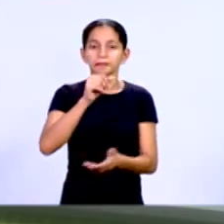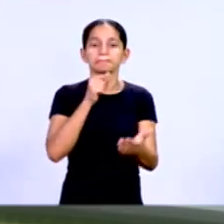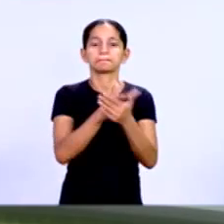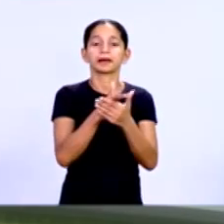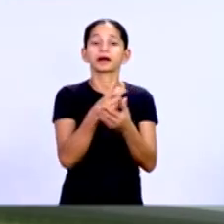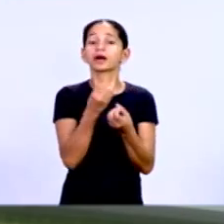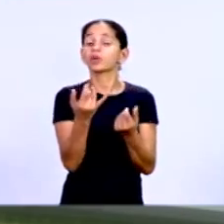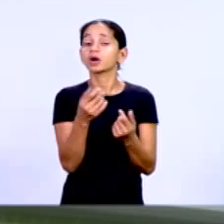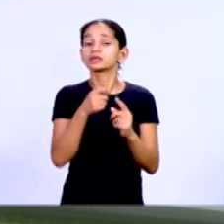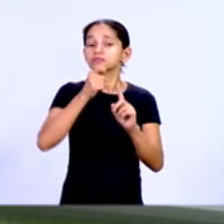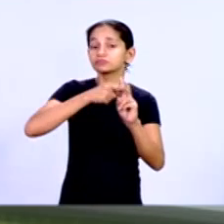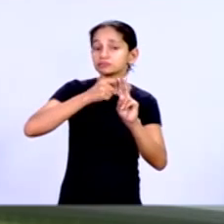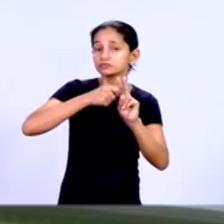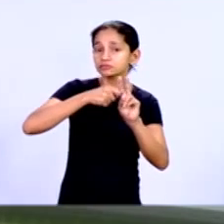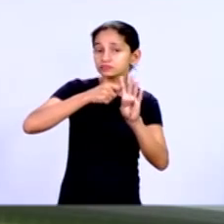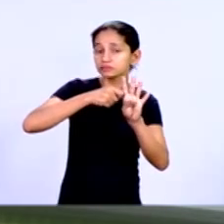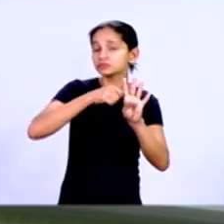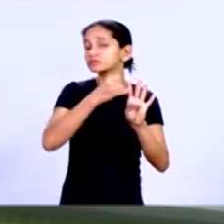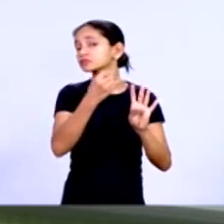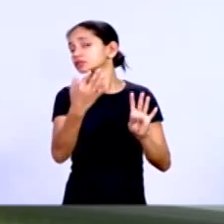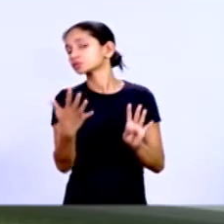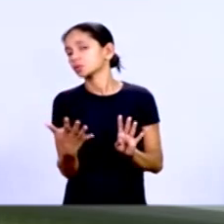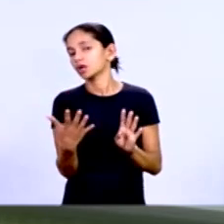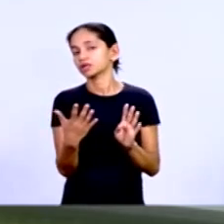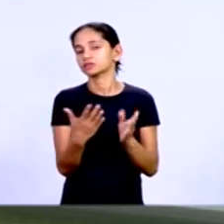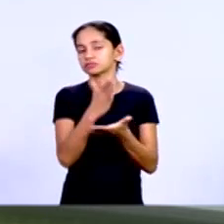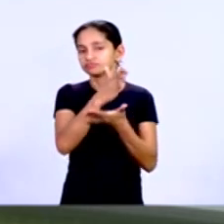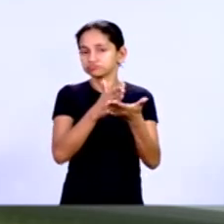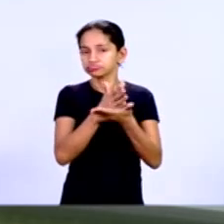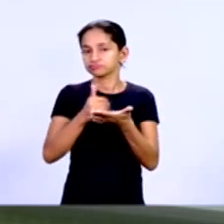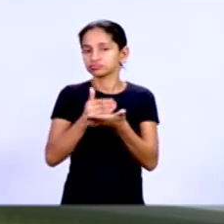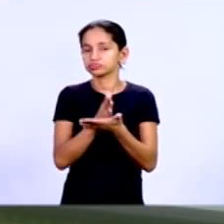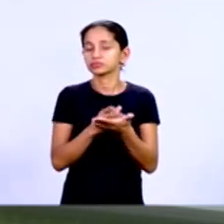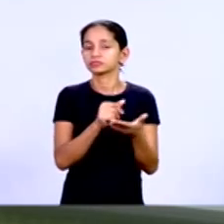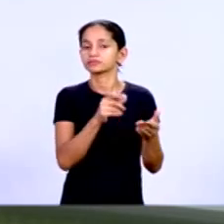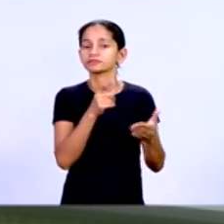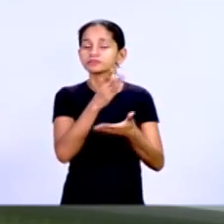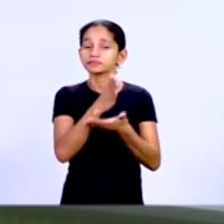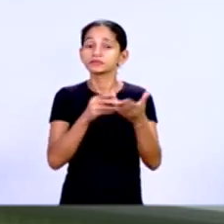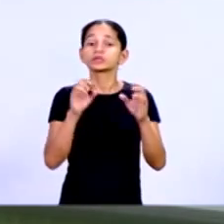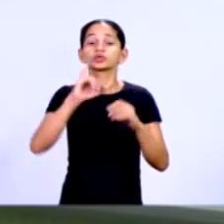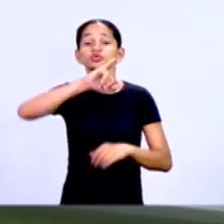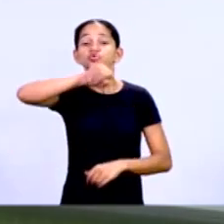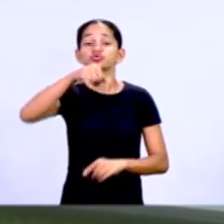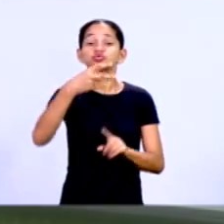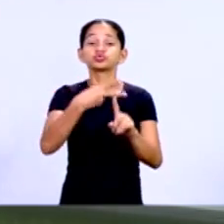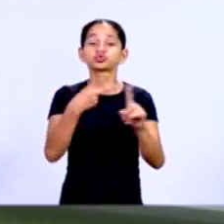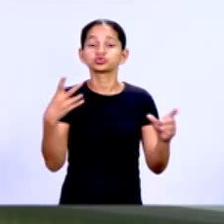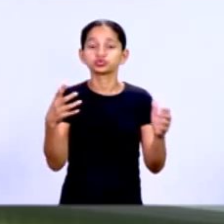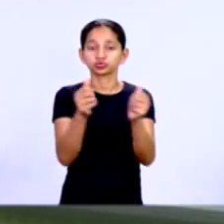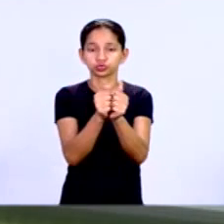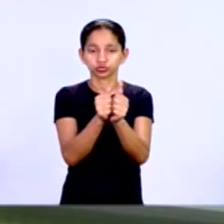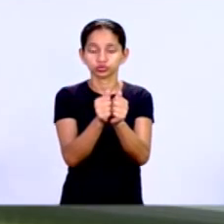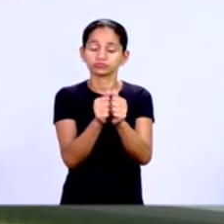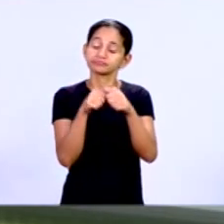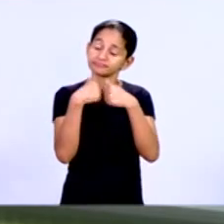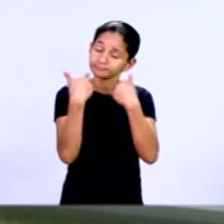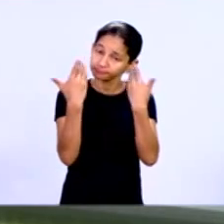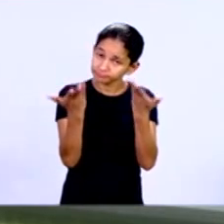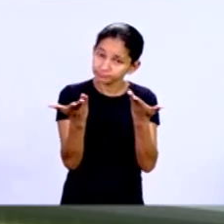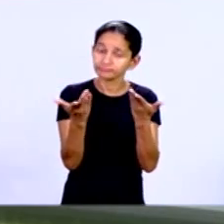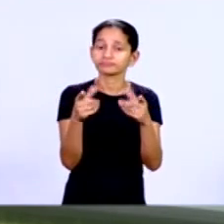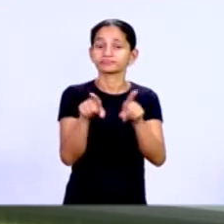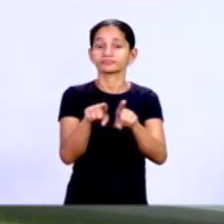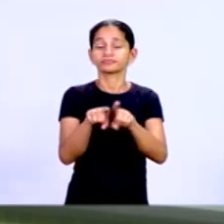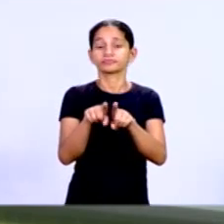em parcelas possivelmente, e vou pagar o valor do dinheiro, que o valor do dinheiro é o juros. Agregado a isso vem